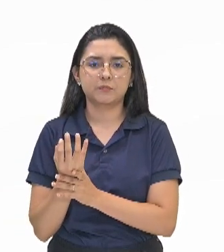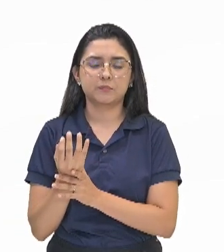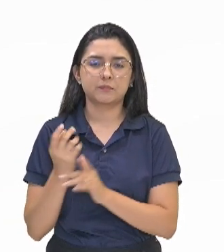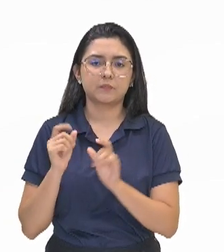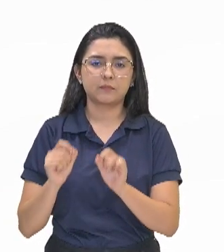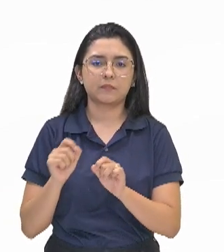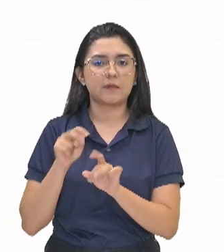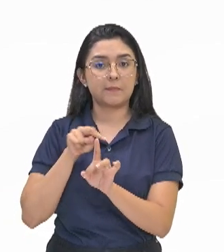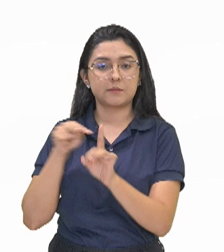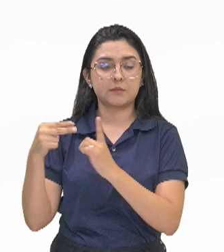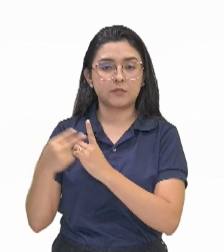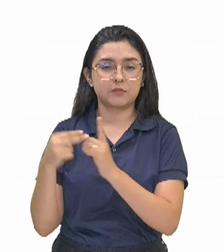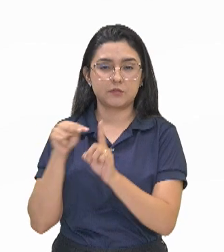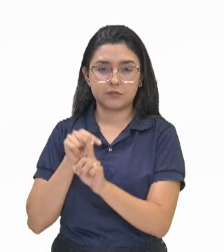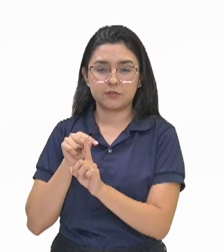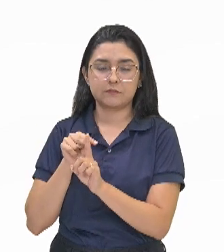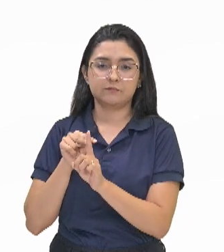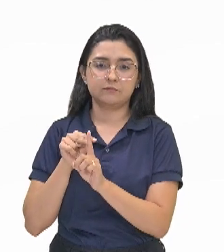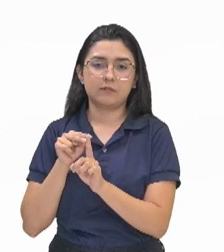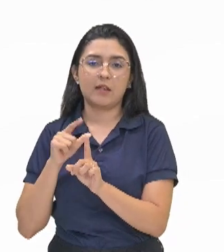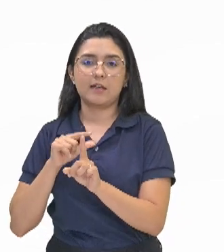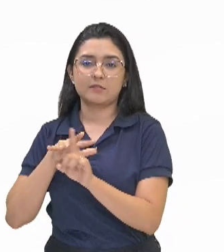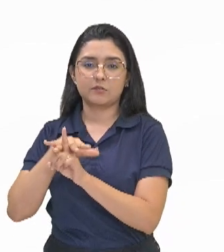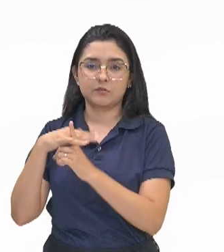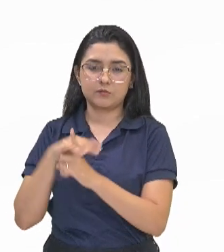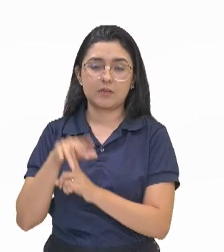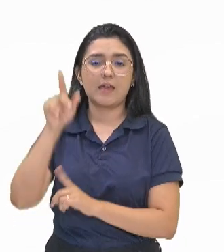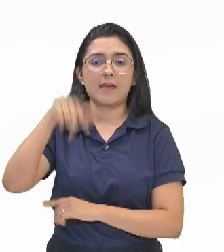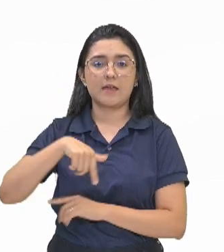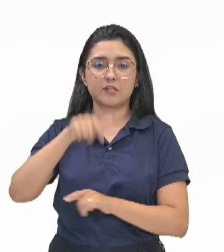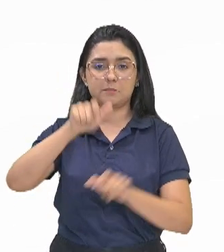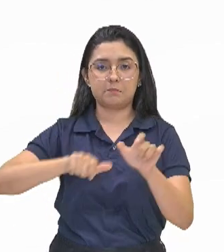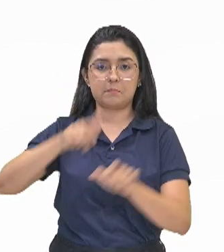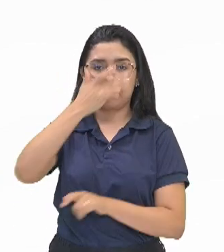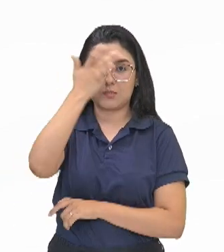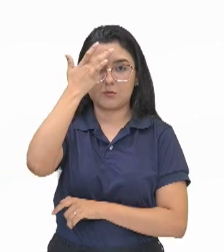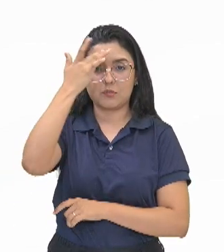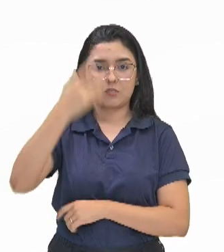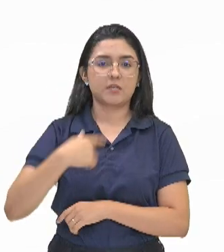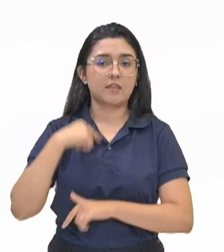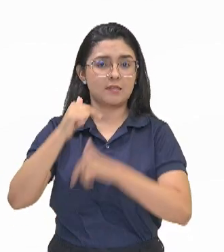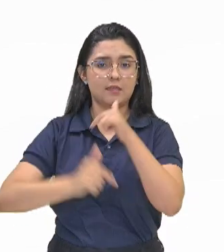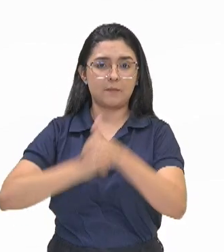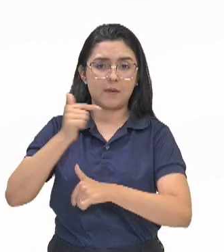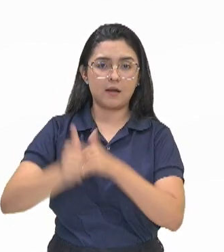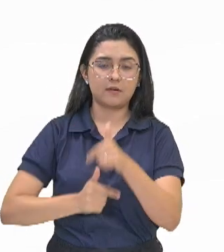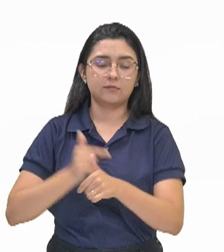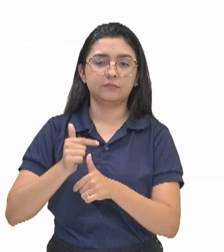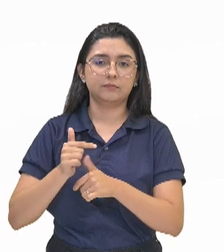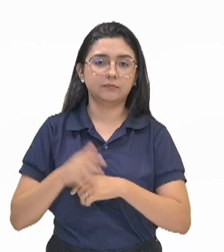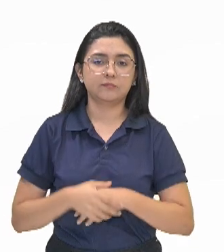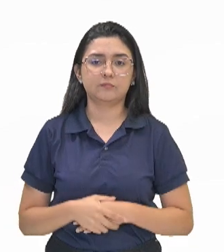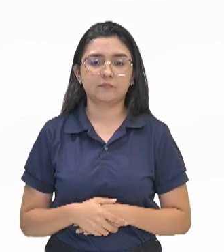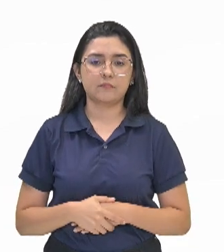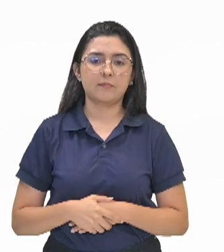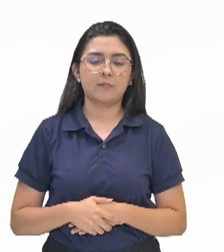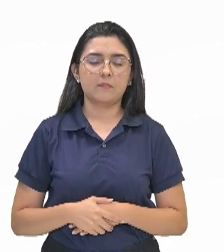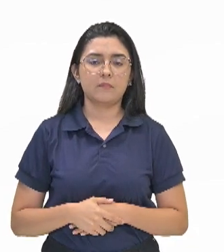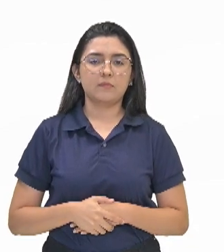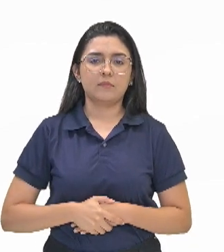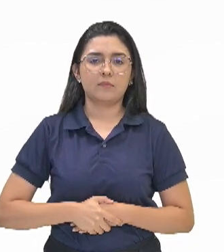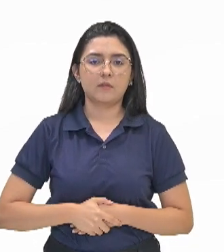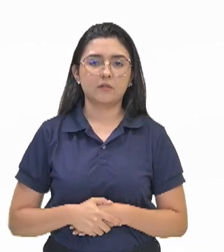olhar da visão socialista, são os trabalhadores, que é a grande massa, a grande maioria de uma